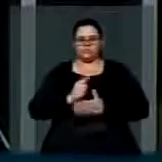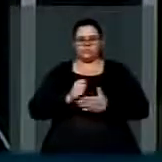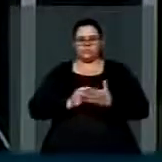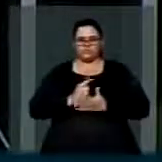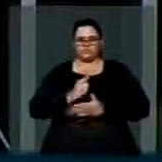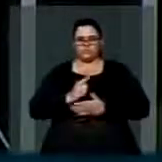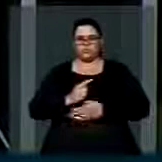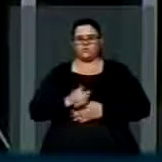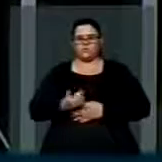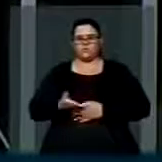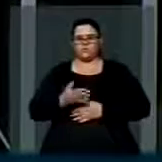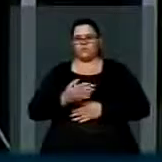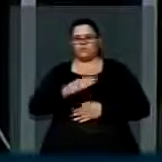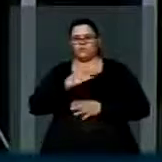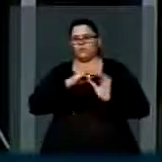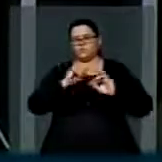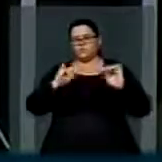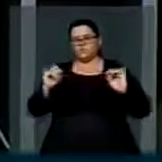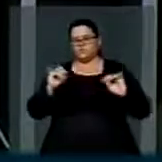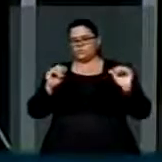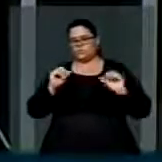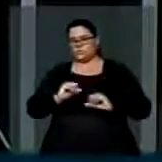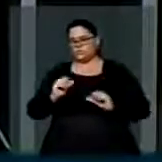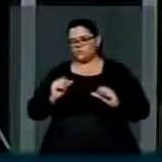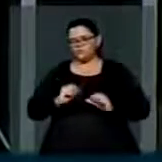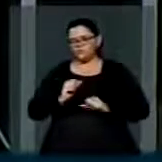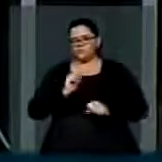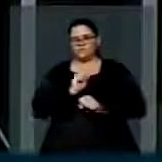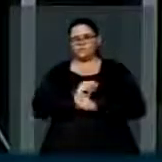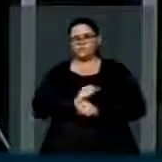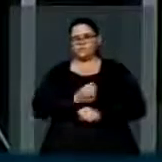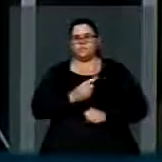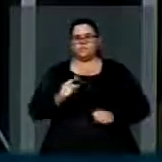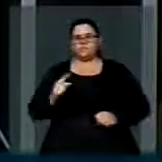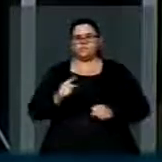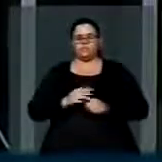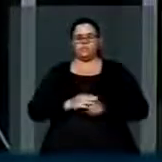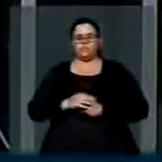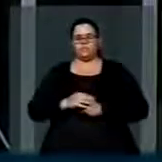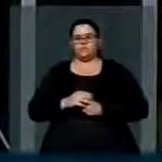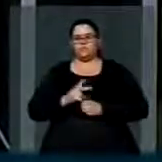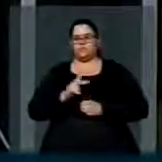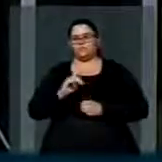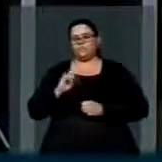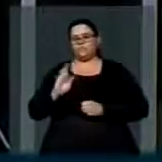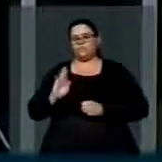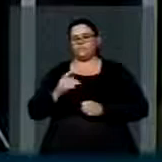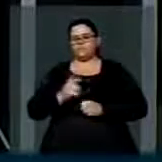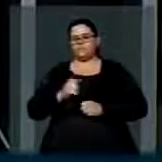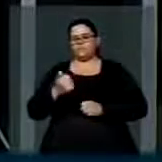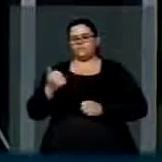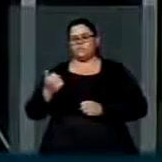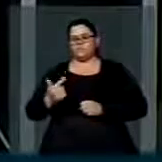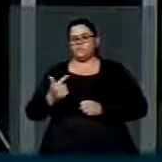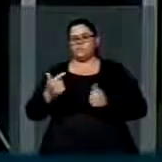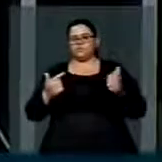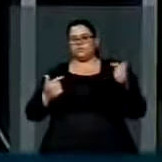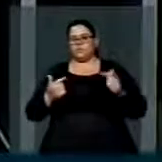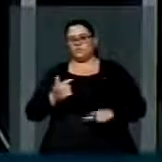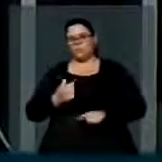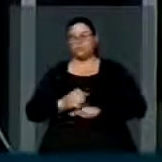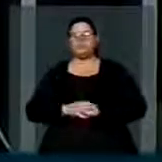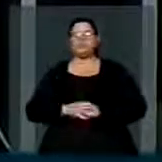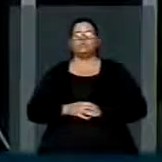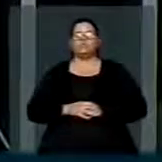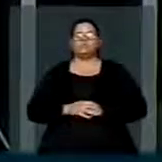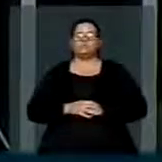as más notícias não param por aí. A revisão do PIB 2012 feita pelo IBGE foi mais um balde de água fria para a presidente.